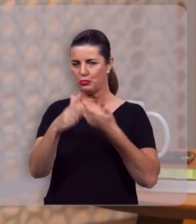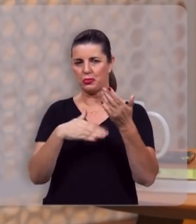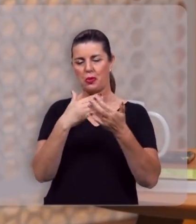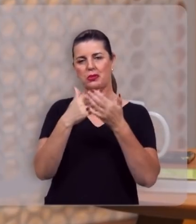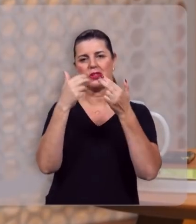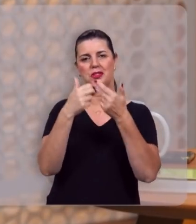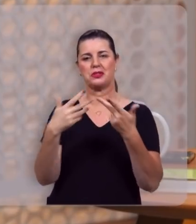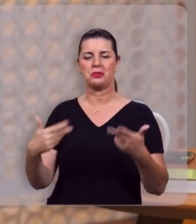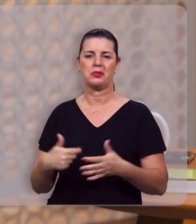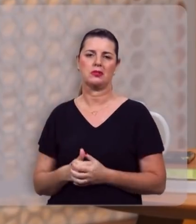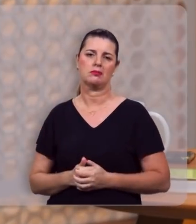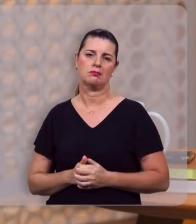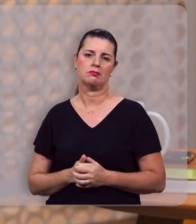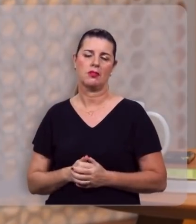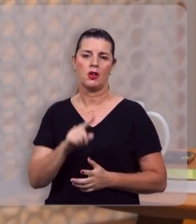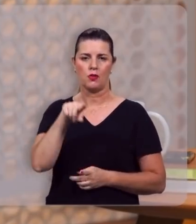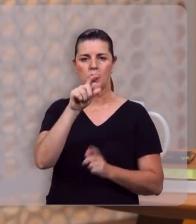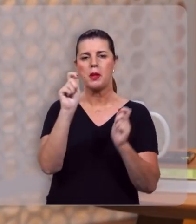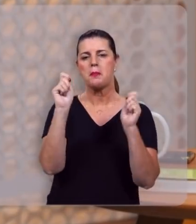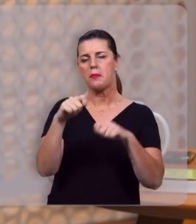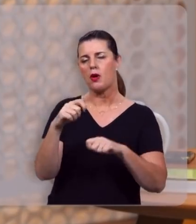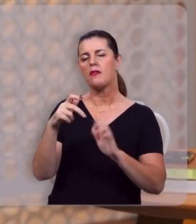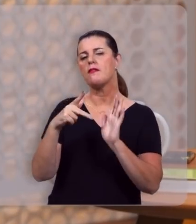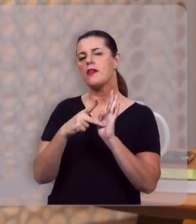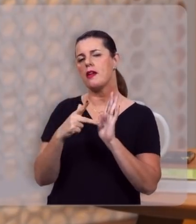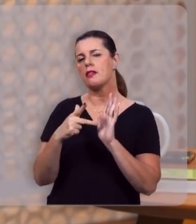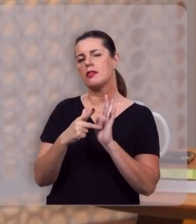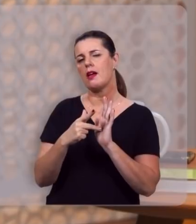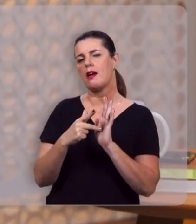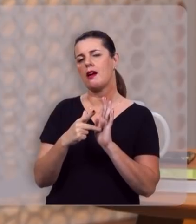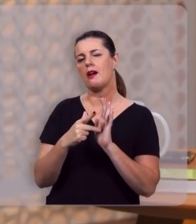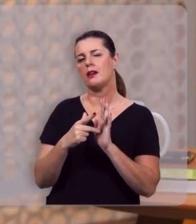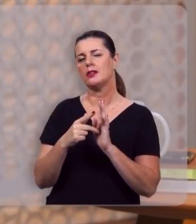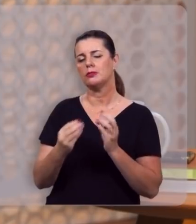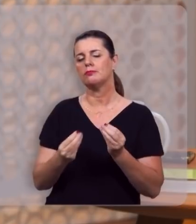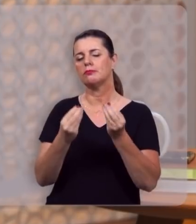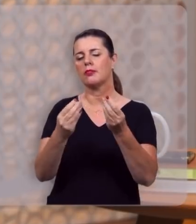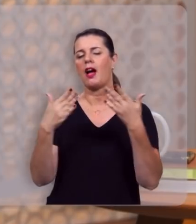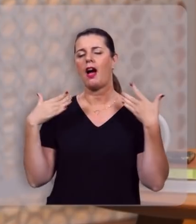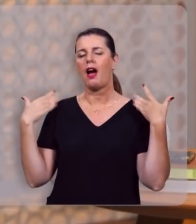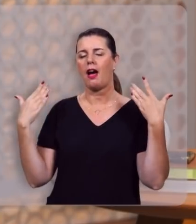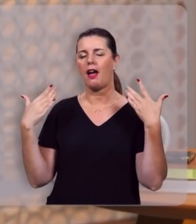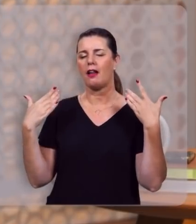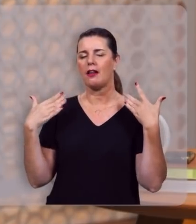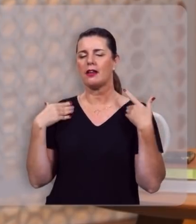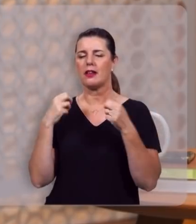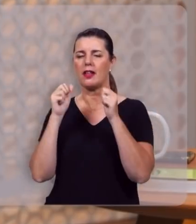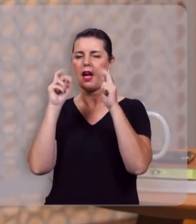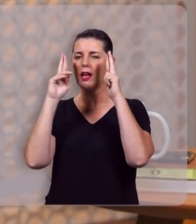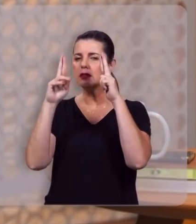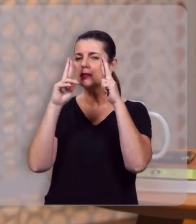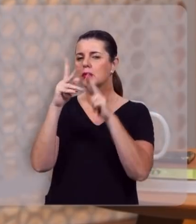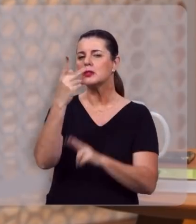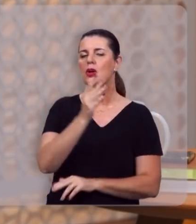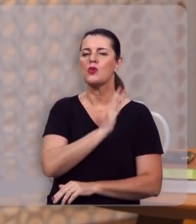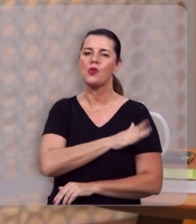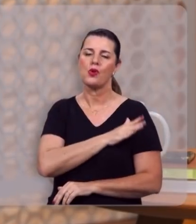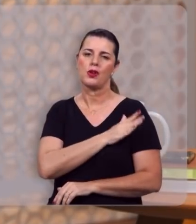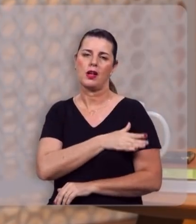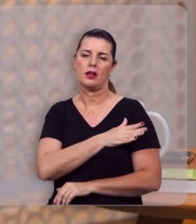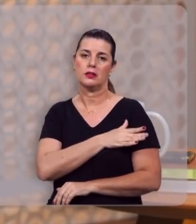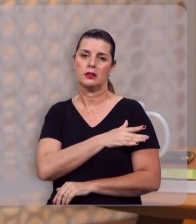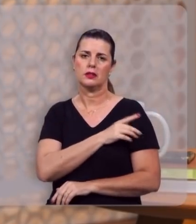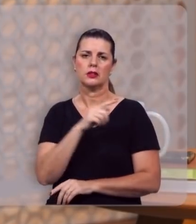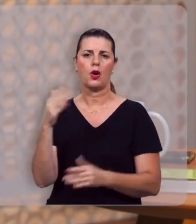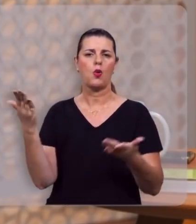de todas as coisas. Que isso possa, de fato, trazer alegria e esperança ao seu coração. É isso que nós